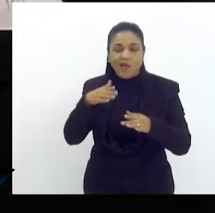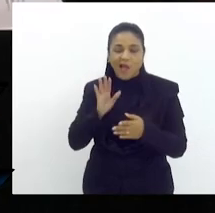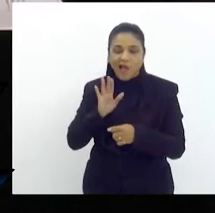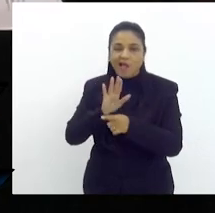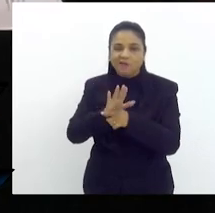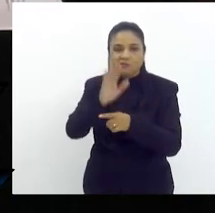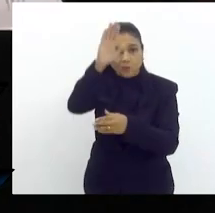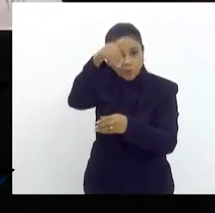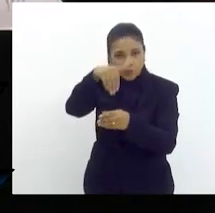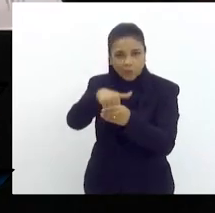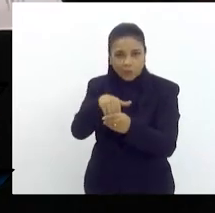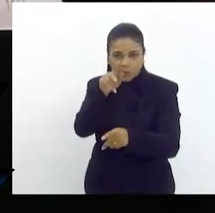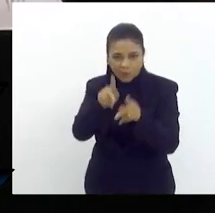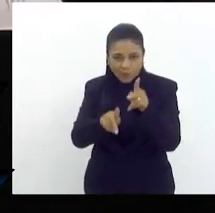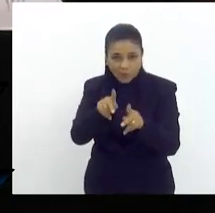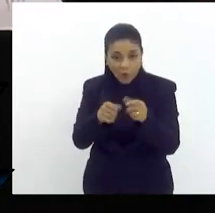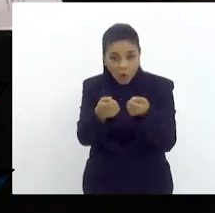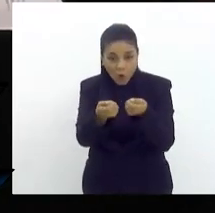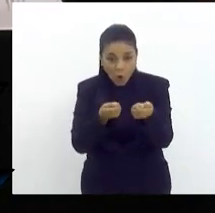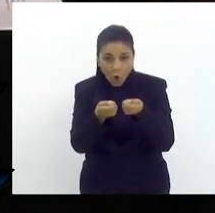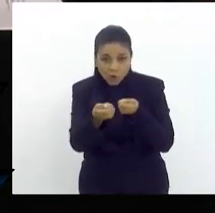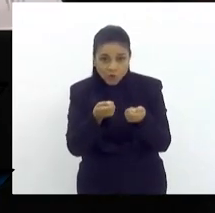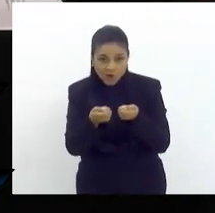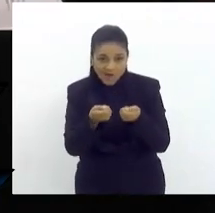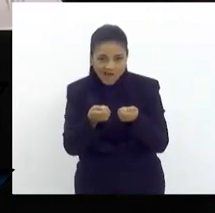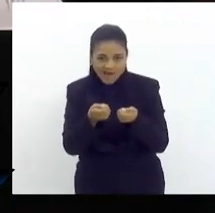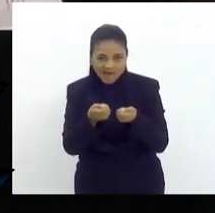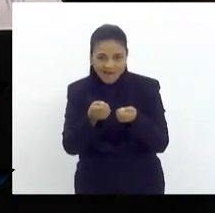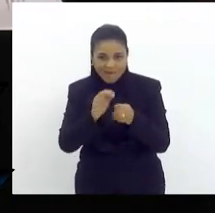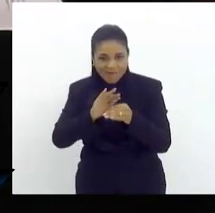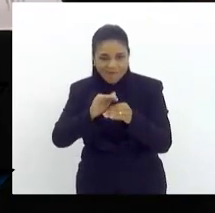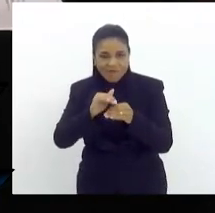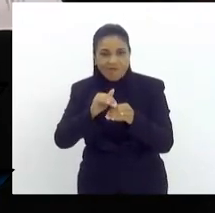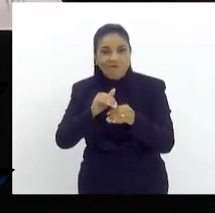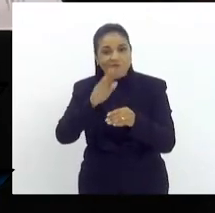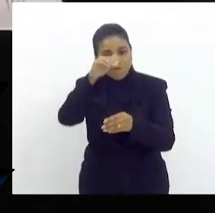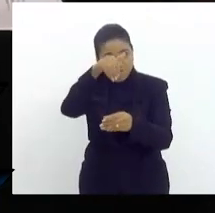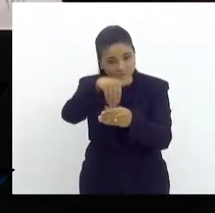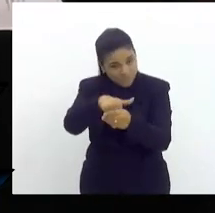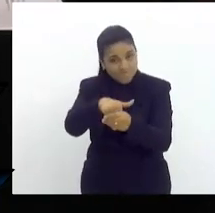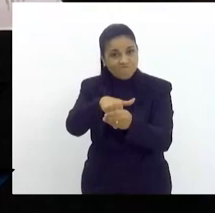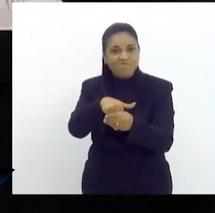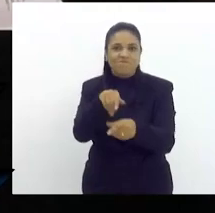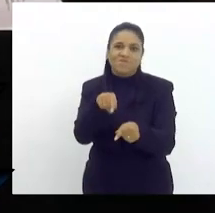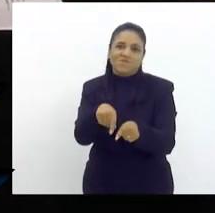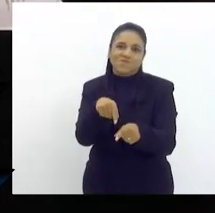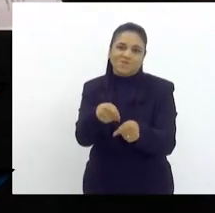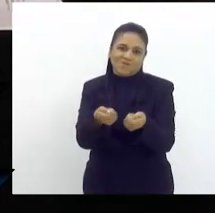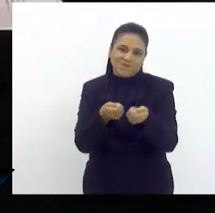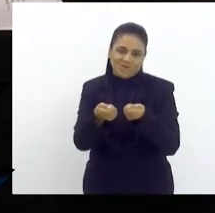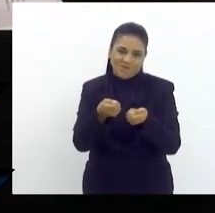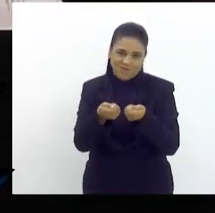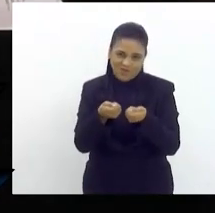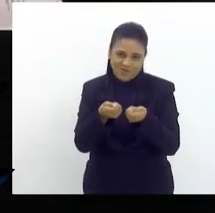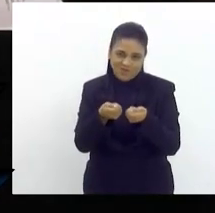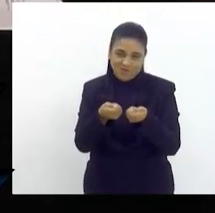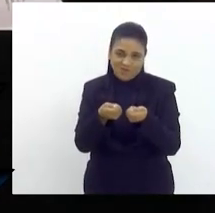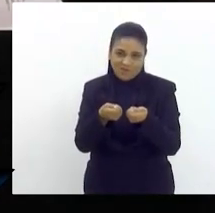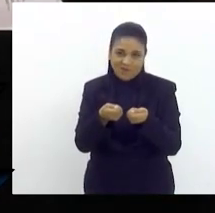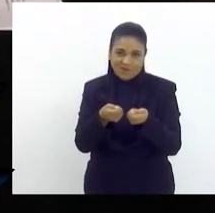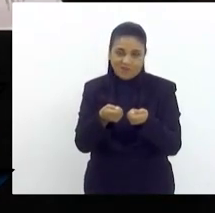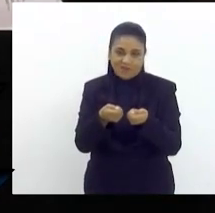o grande controlador externo faça o controle das urnas E aí ele vai citar